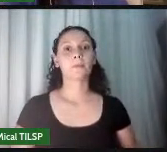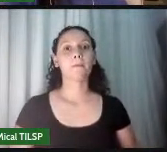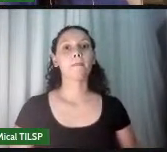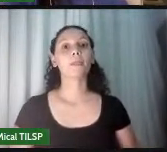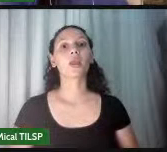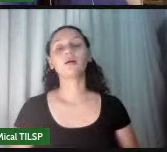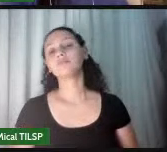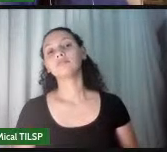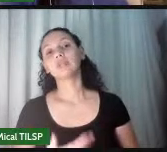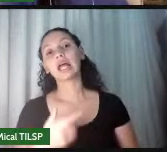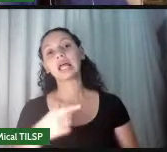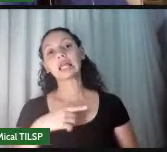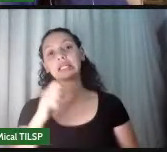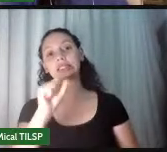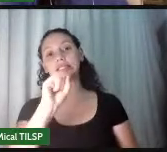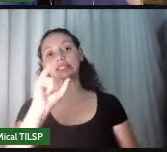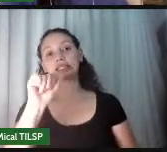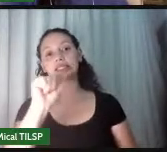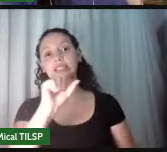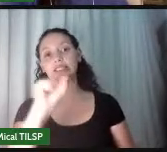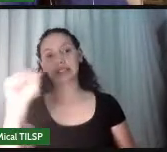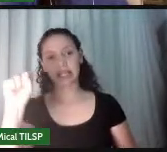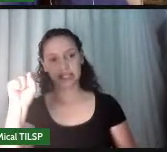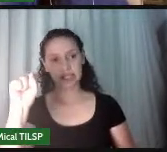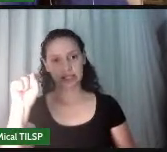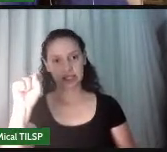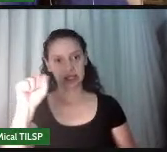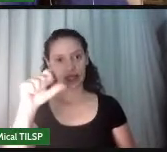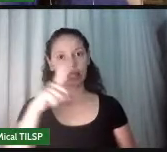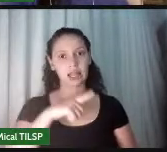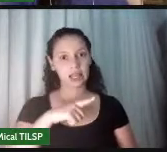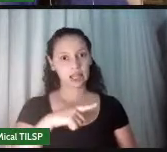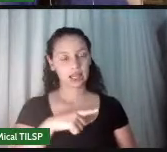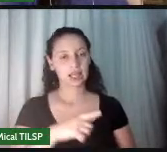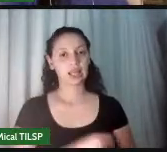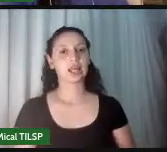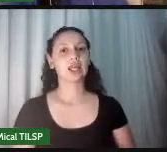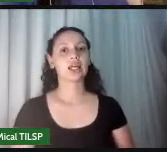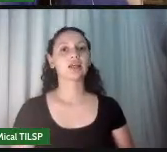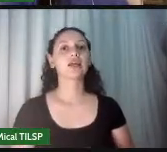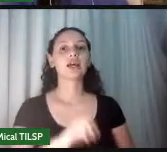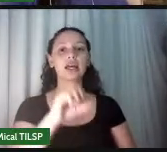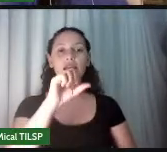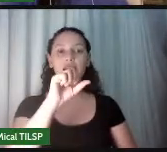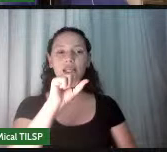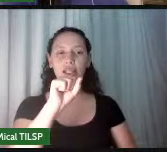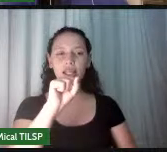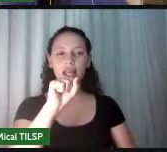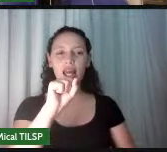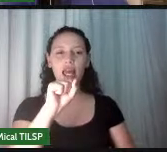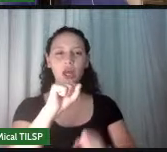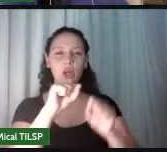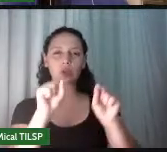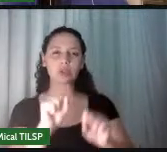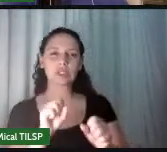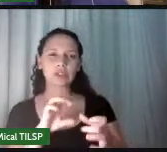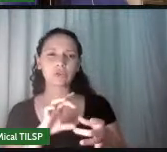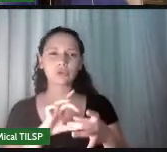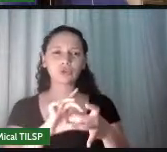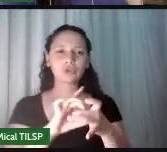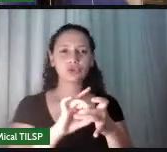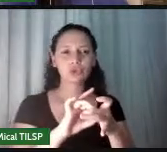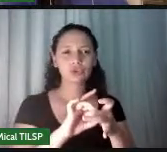de perícia é denominado SIAS, tá? Que é o Sistema Integrado de Assistência à Saúde do